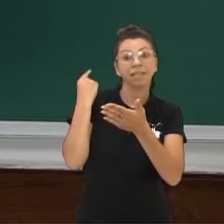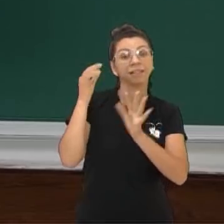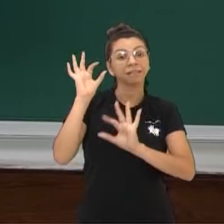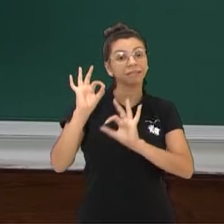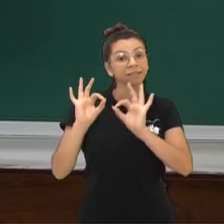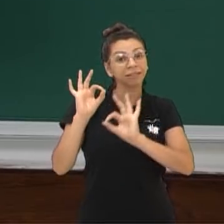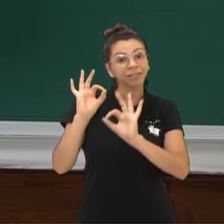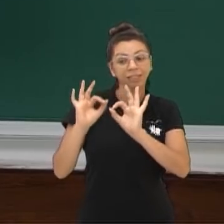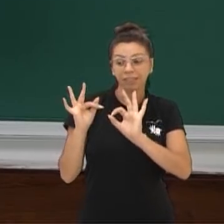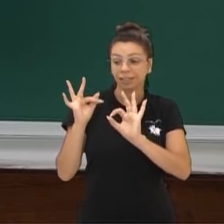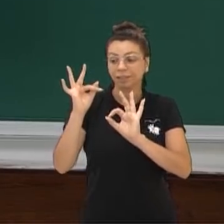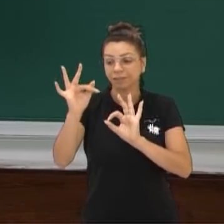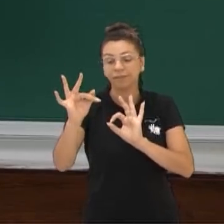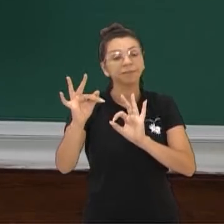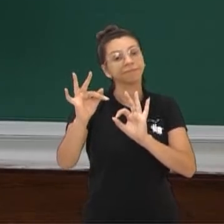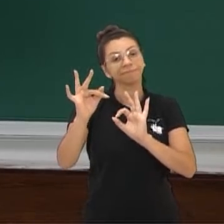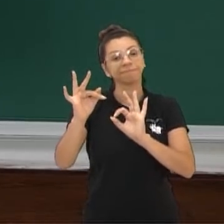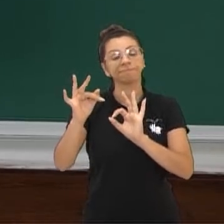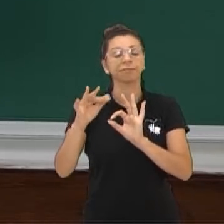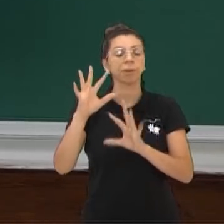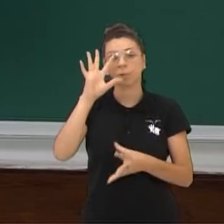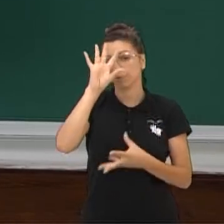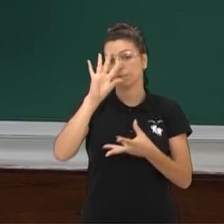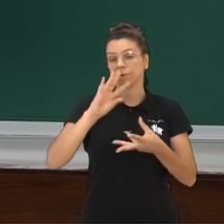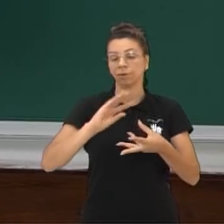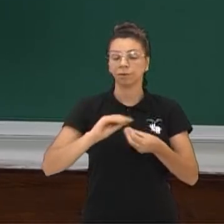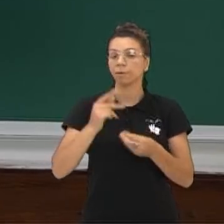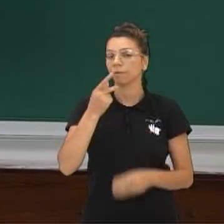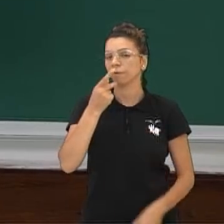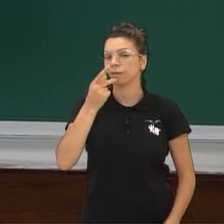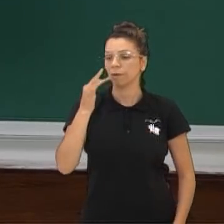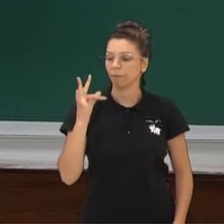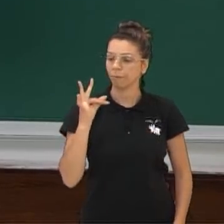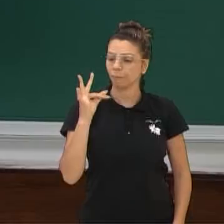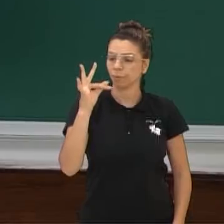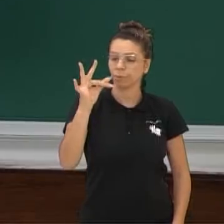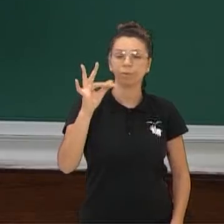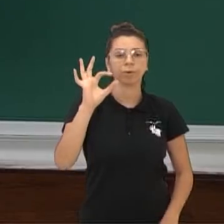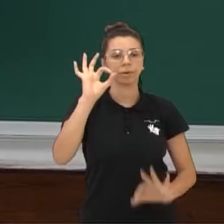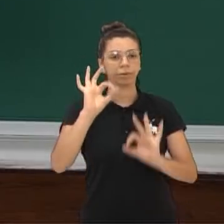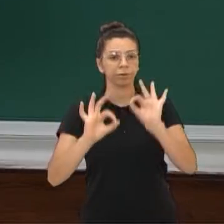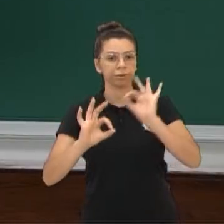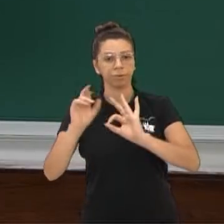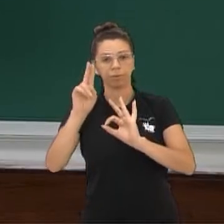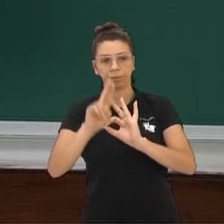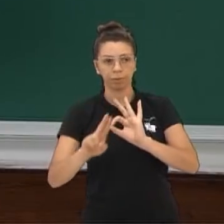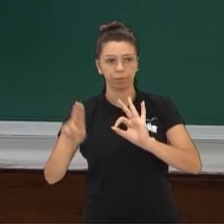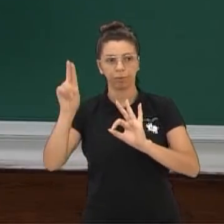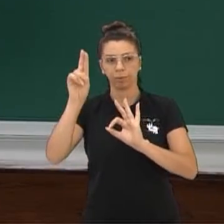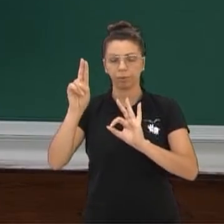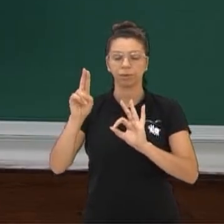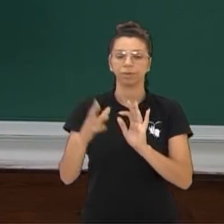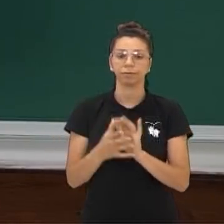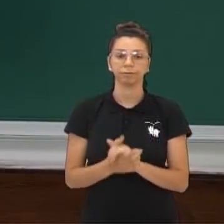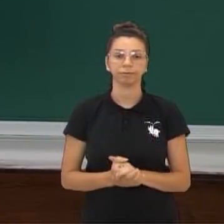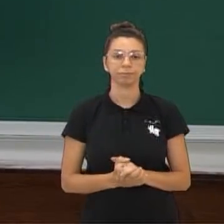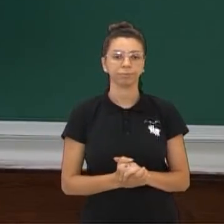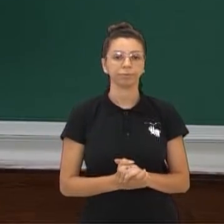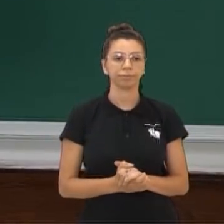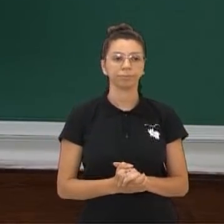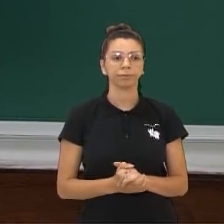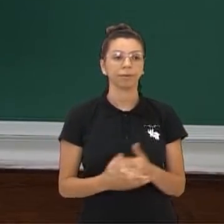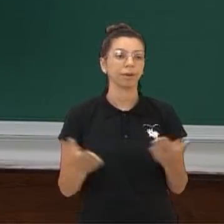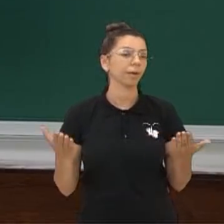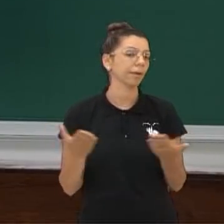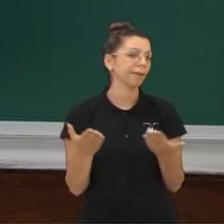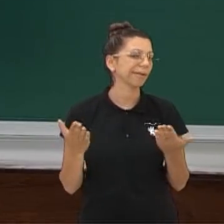Quando a gente estuda sobre o going to, a gente entende que quando eu vou falar de um futuro planejado, a gente usa o going to. E agora,